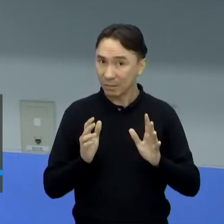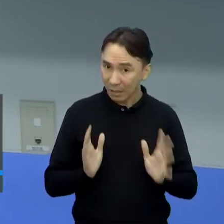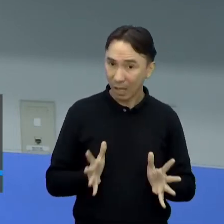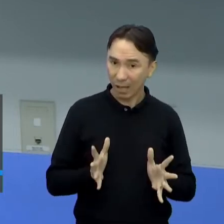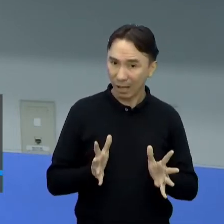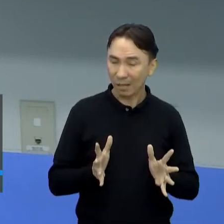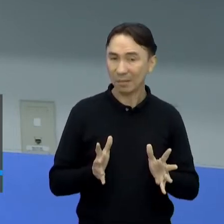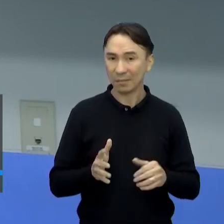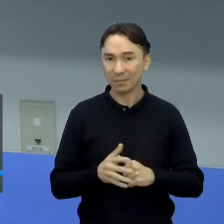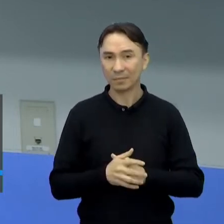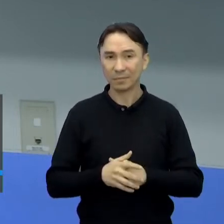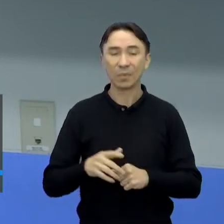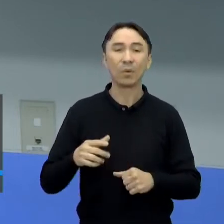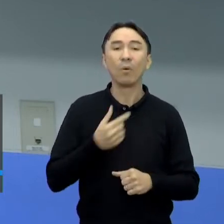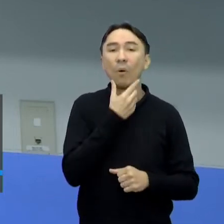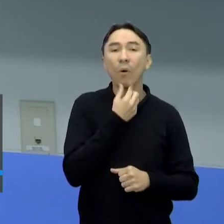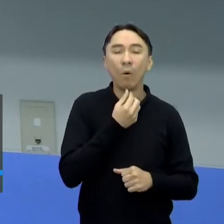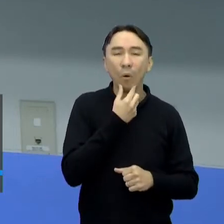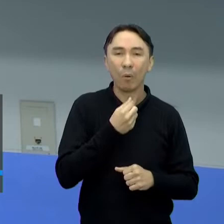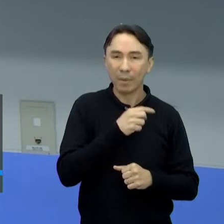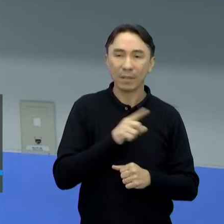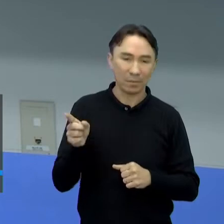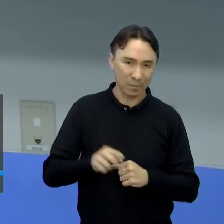conhecer. Se chama Chico Buarque de Holanda.